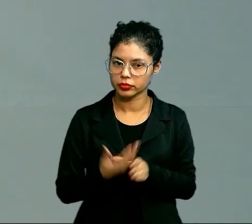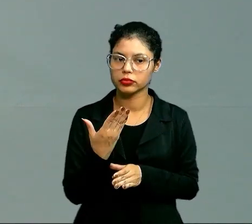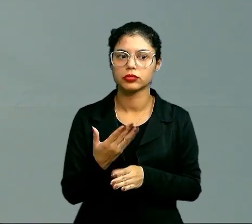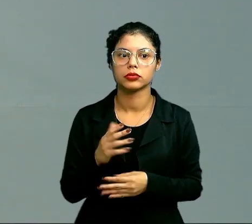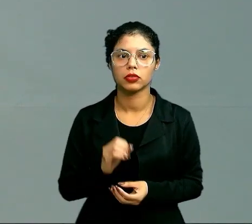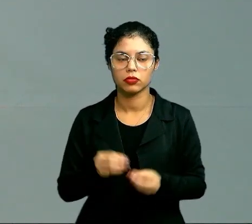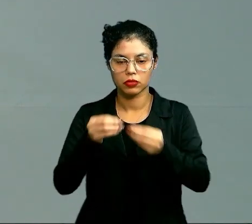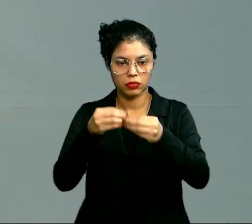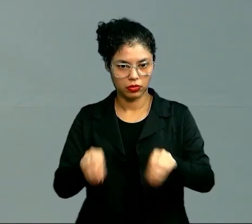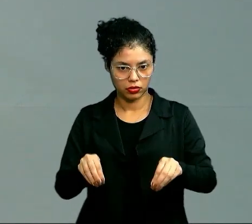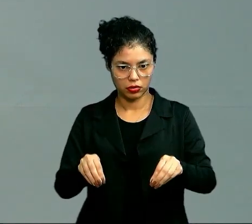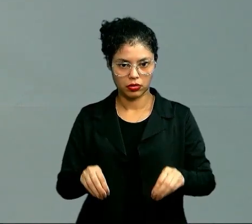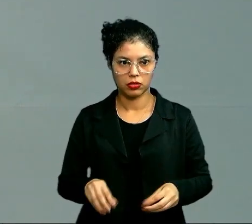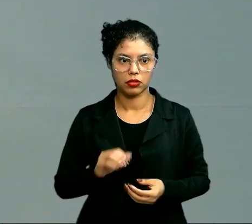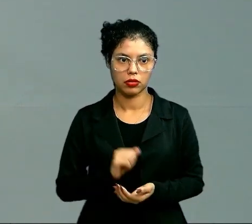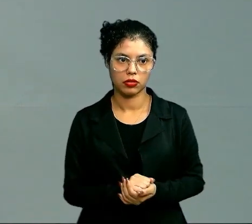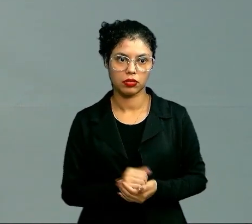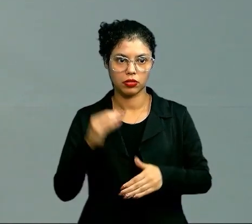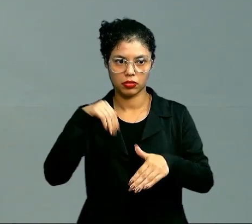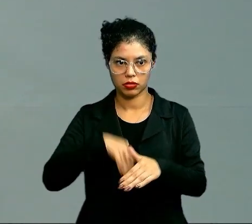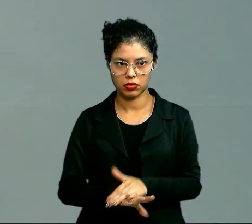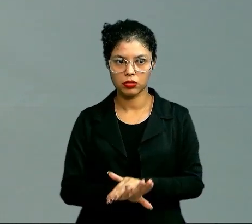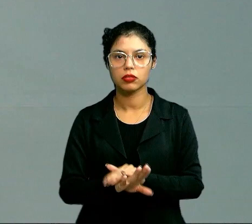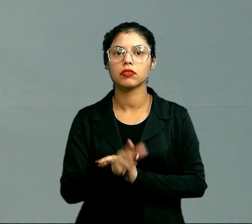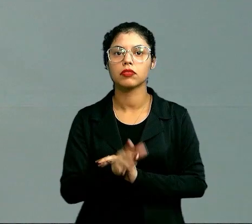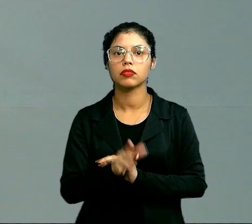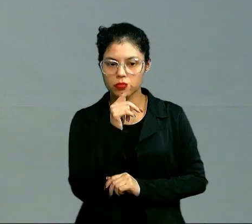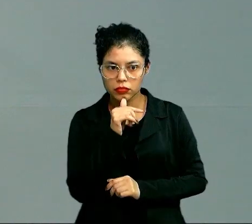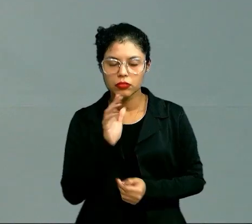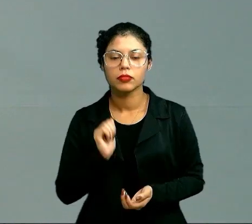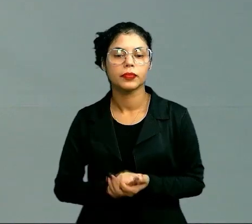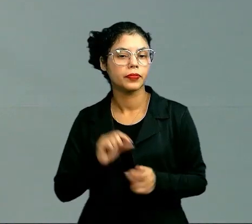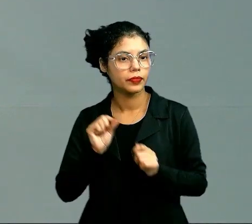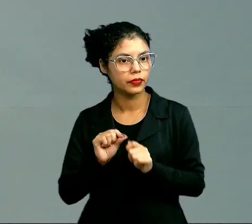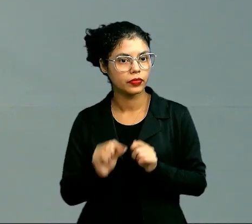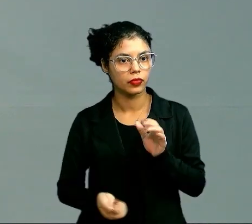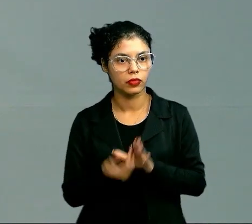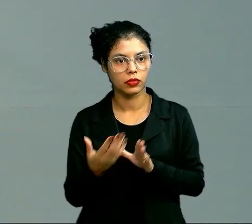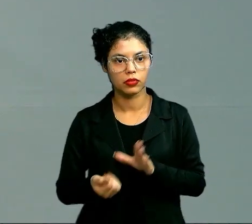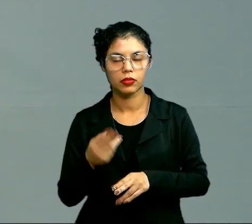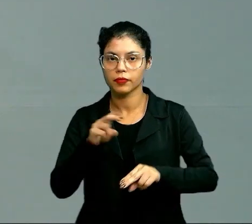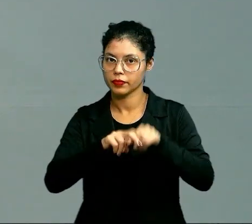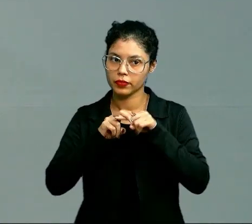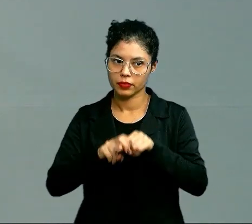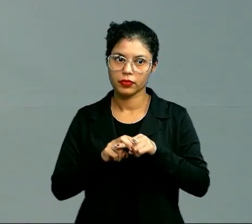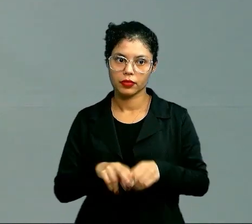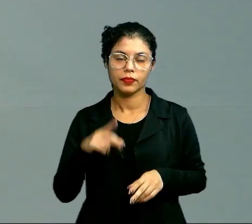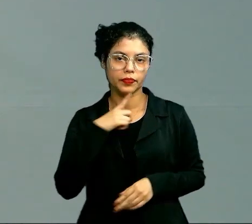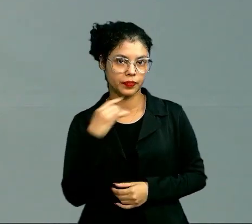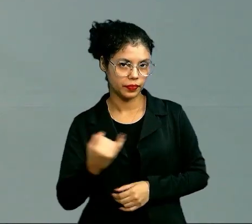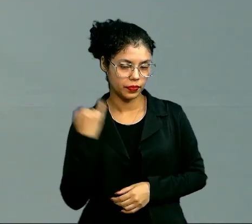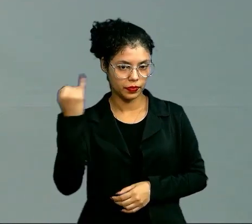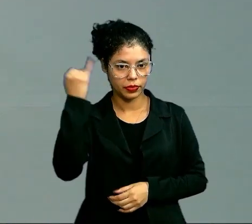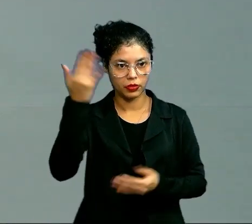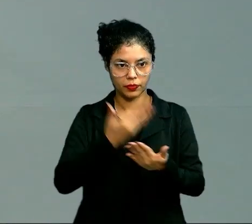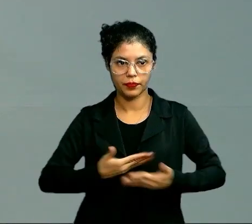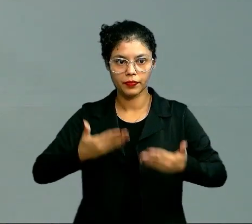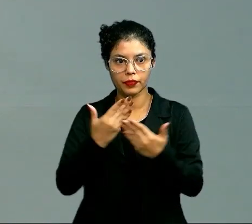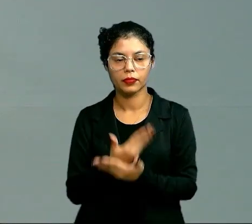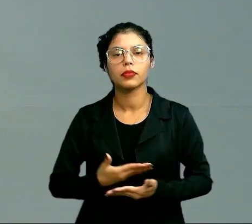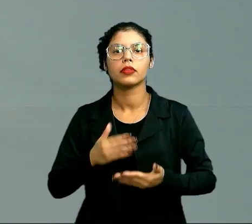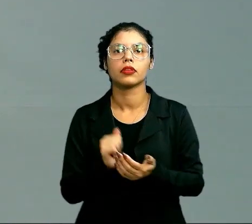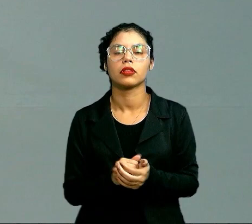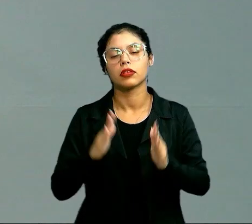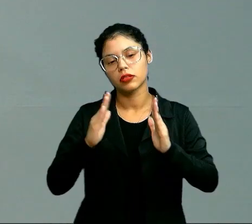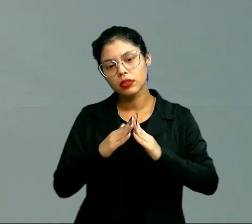dos seus ovos, que são depositados lá na água, né, para fazer a proliferação e tudo mais. Por isso, tem a importância de cuidar do